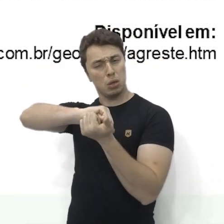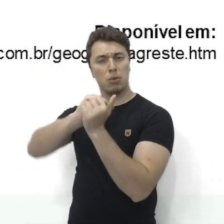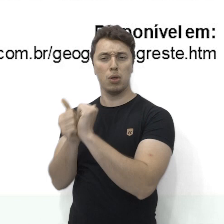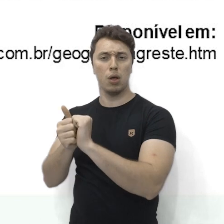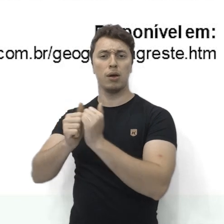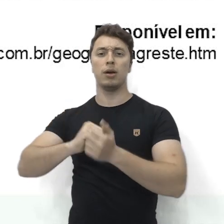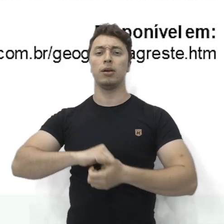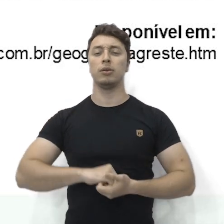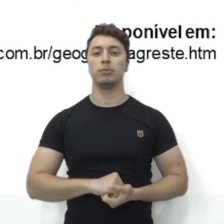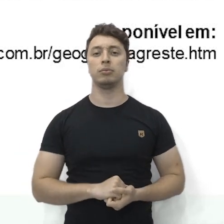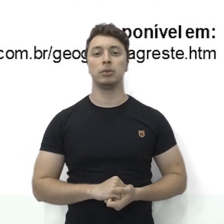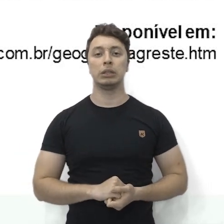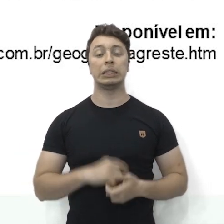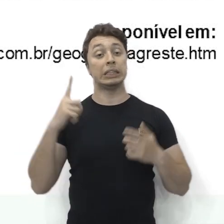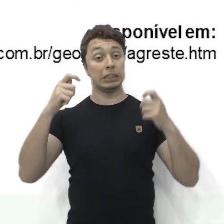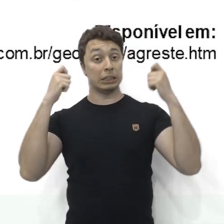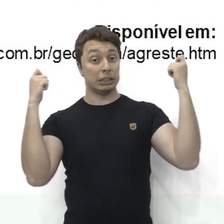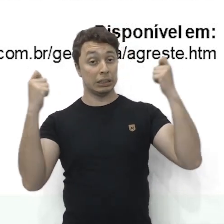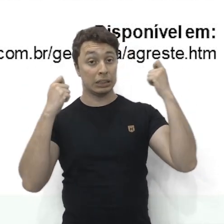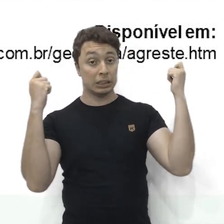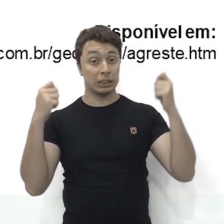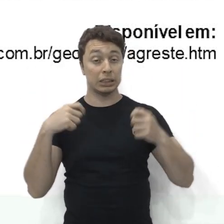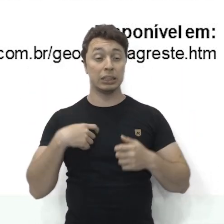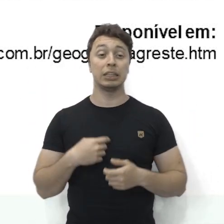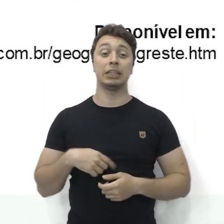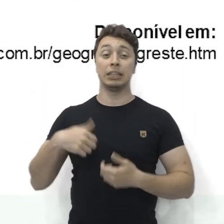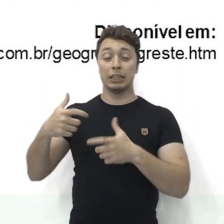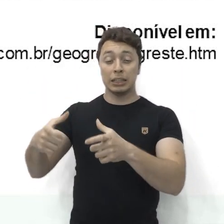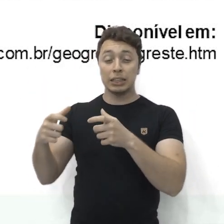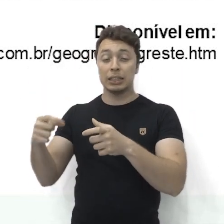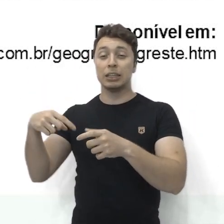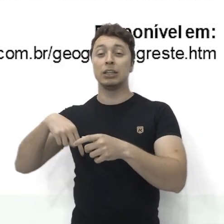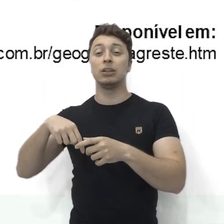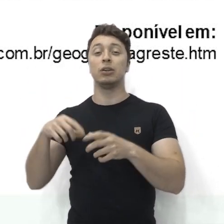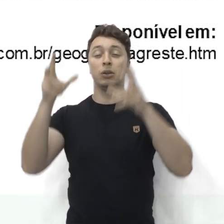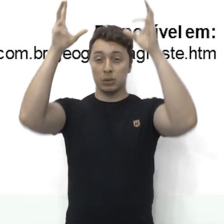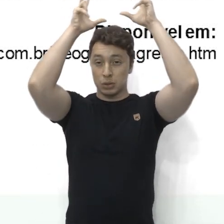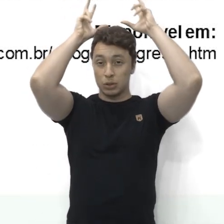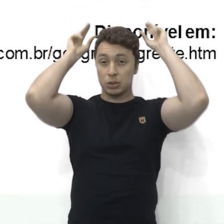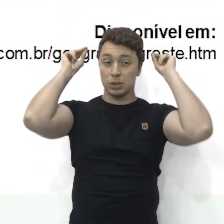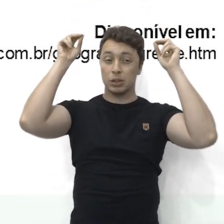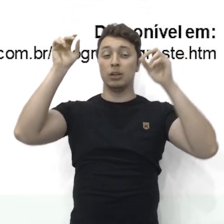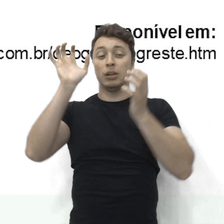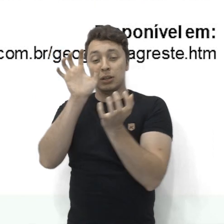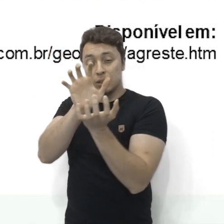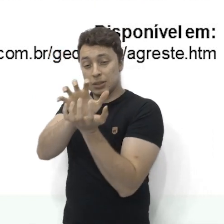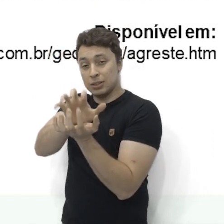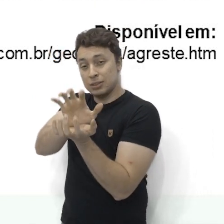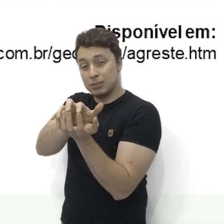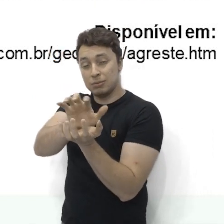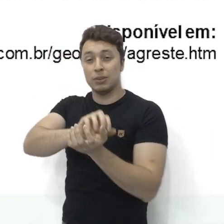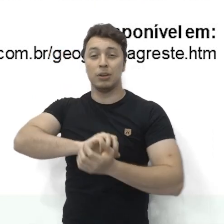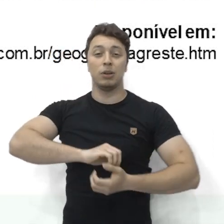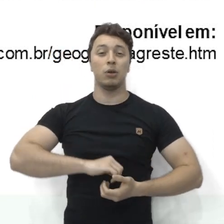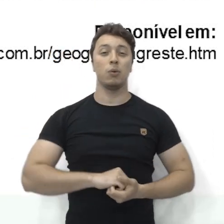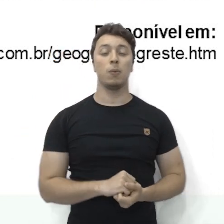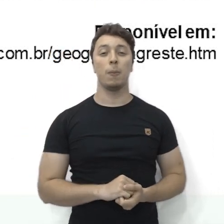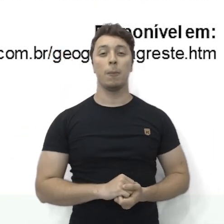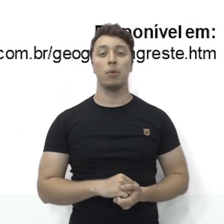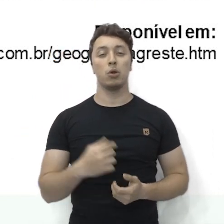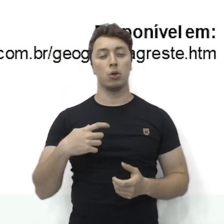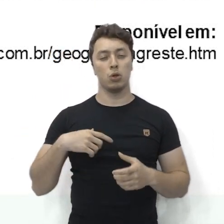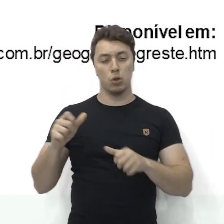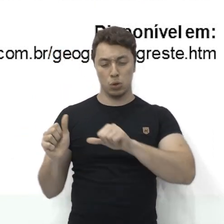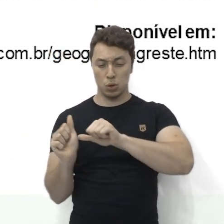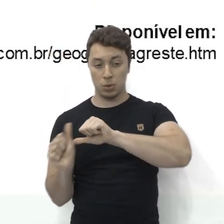adaptado. Caruaru está localizado no agreste de Pernambuco, uma zona de transição